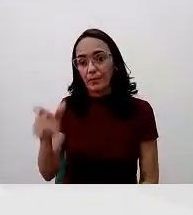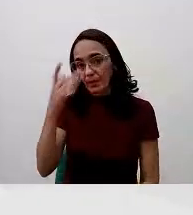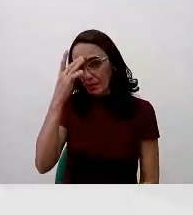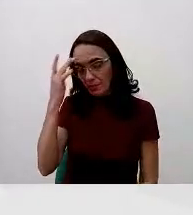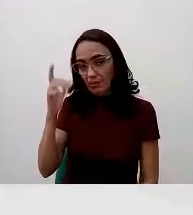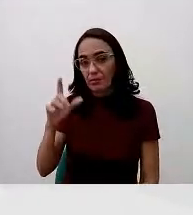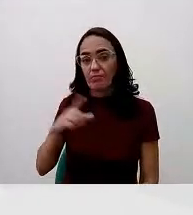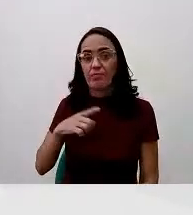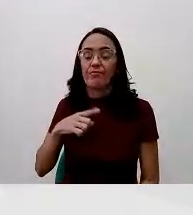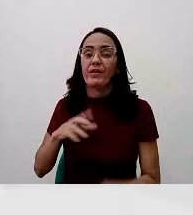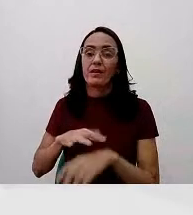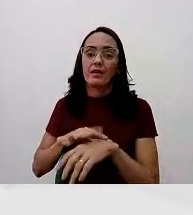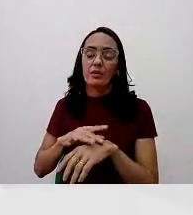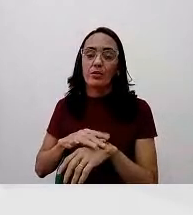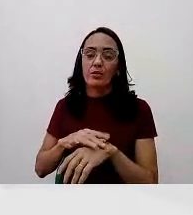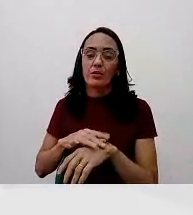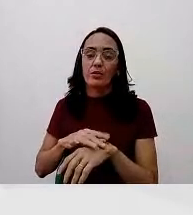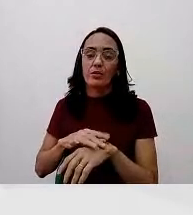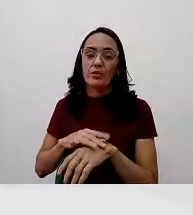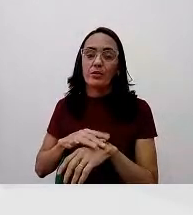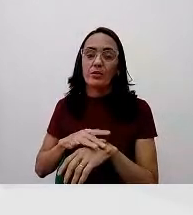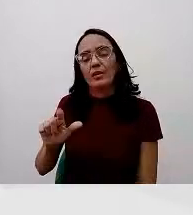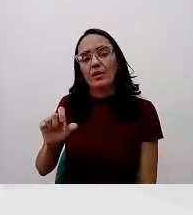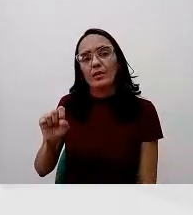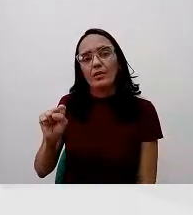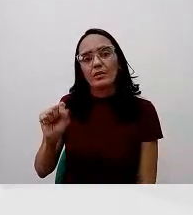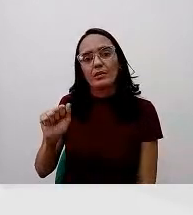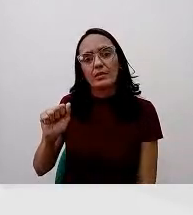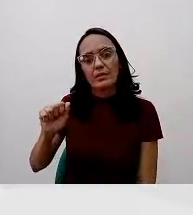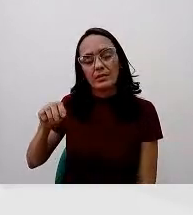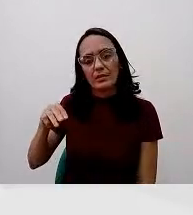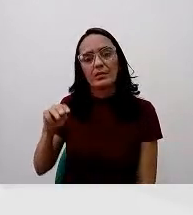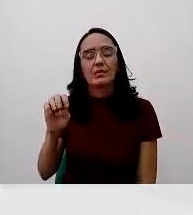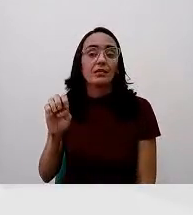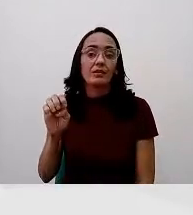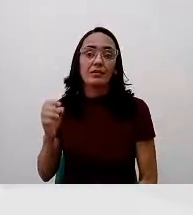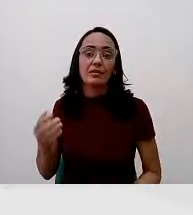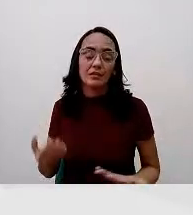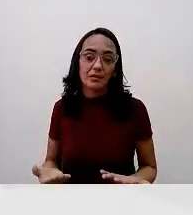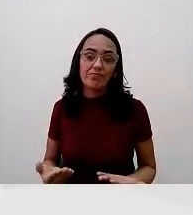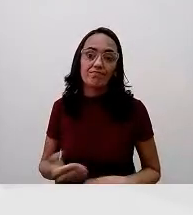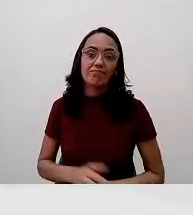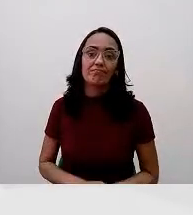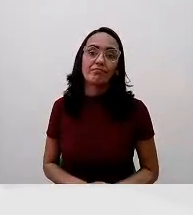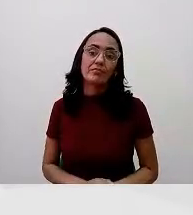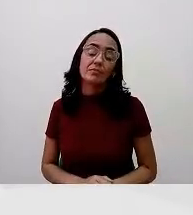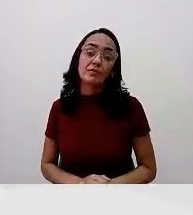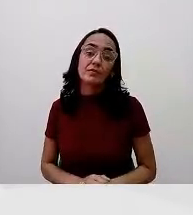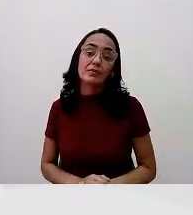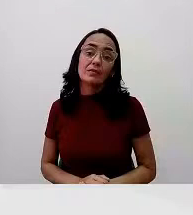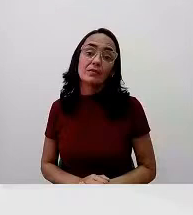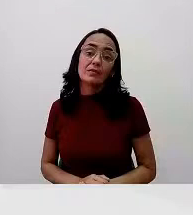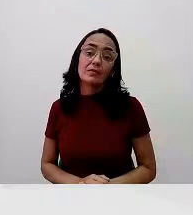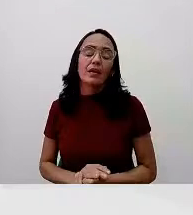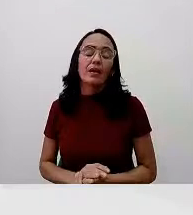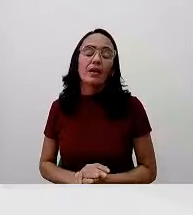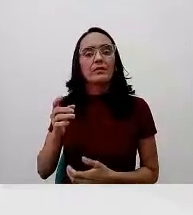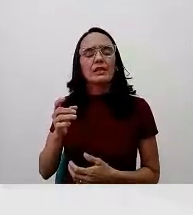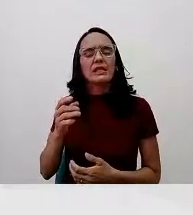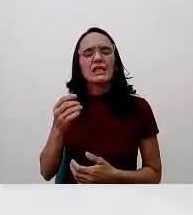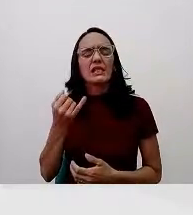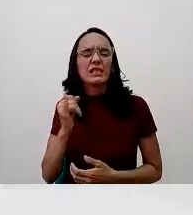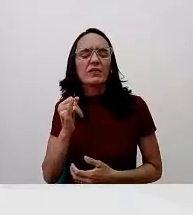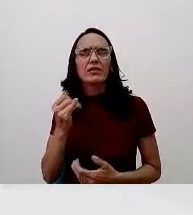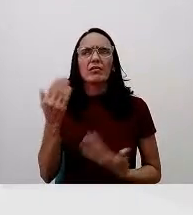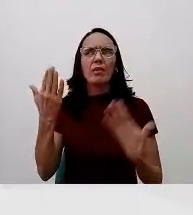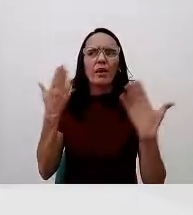você aumenta o entendimento de como a doença ocorre, como o processo, né, de degeneração vai